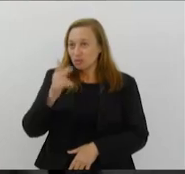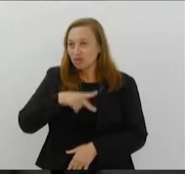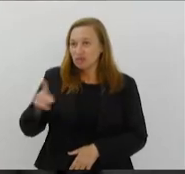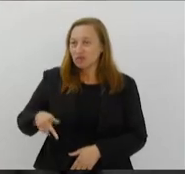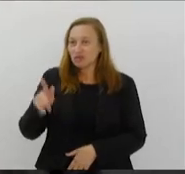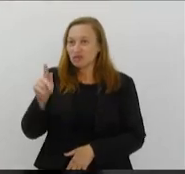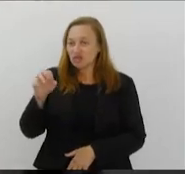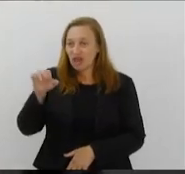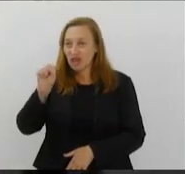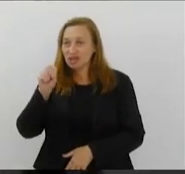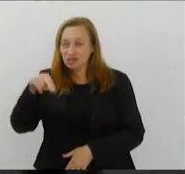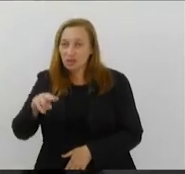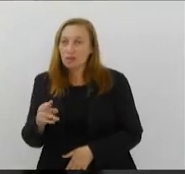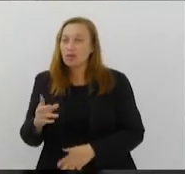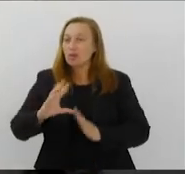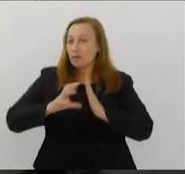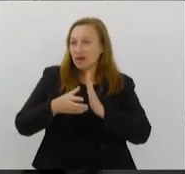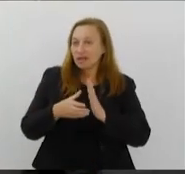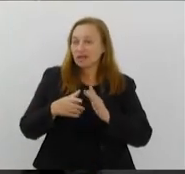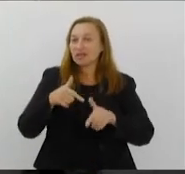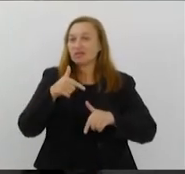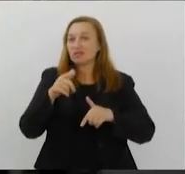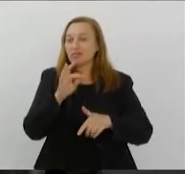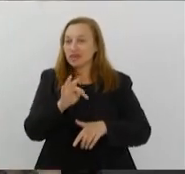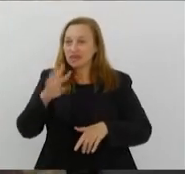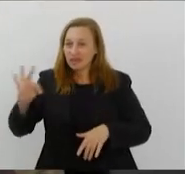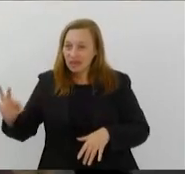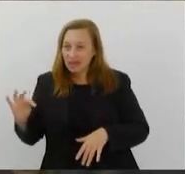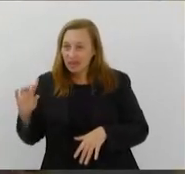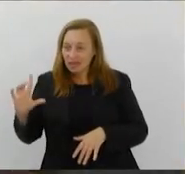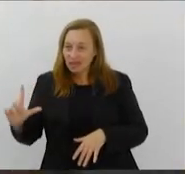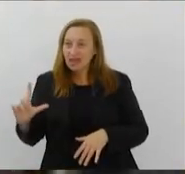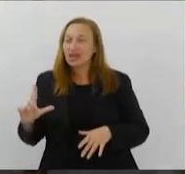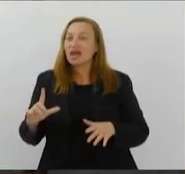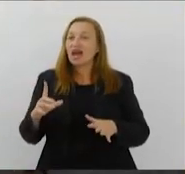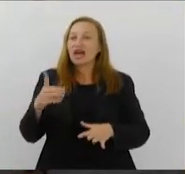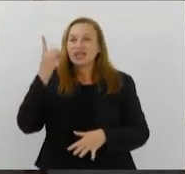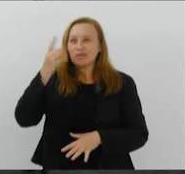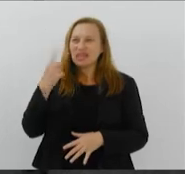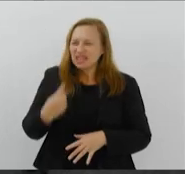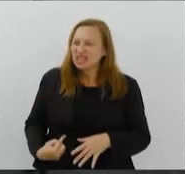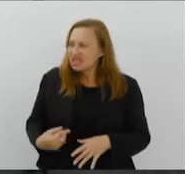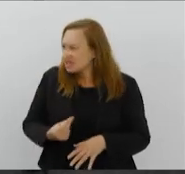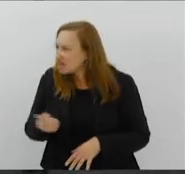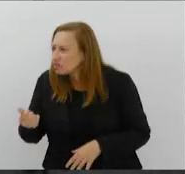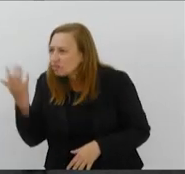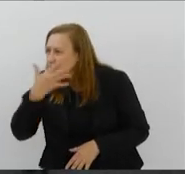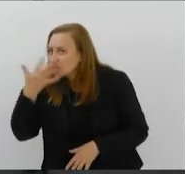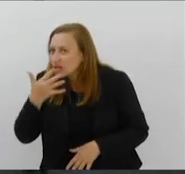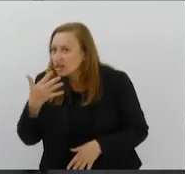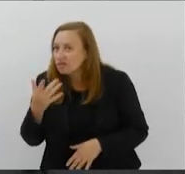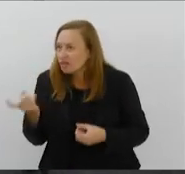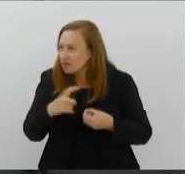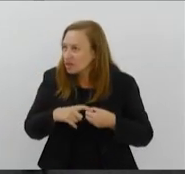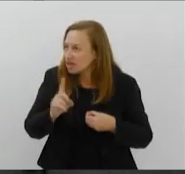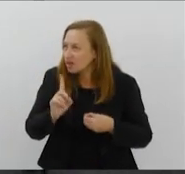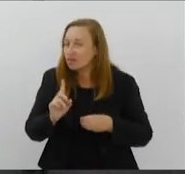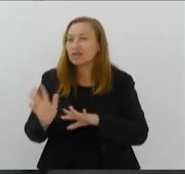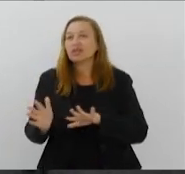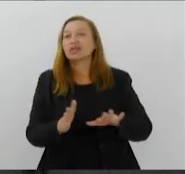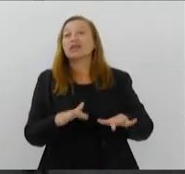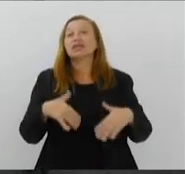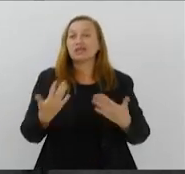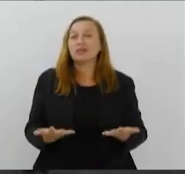Partido dos Trabalhadores, sou de Magé. E a deputada Dani saiu, que eu nem vi, né? Ela vai voltar, enfim. De